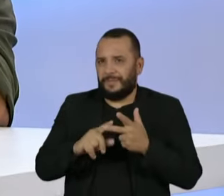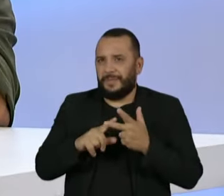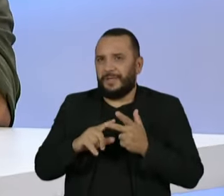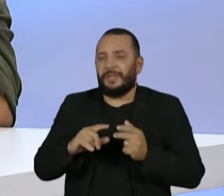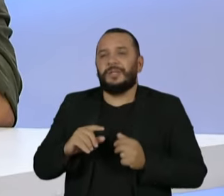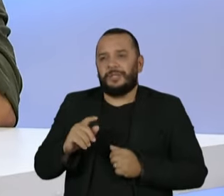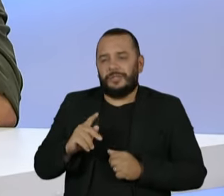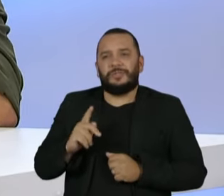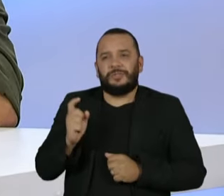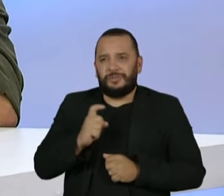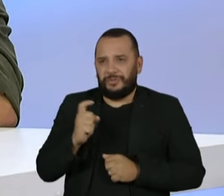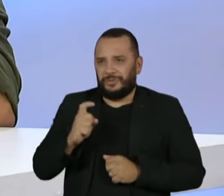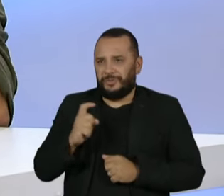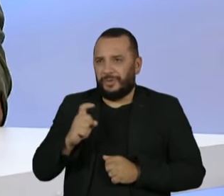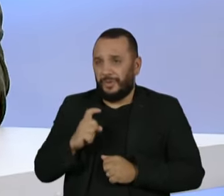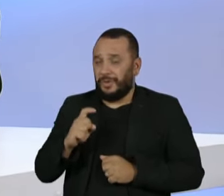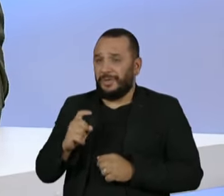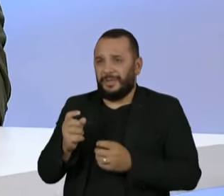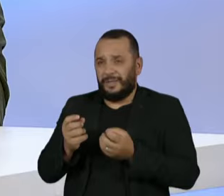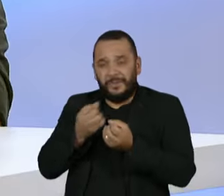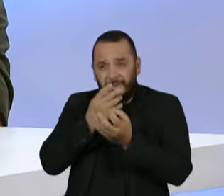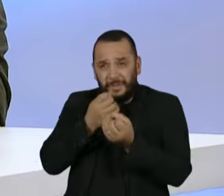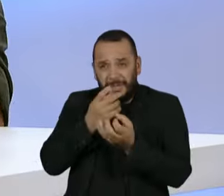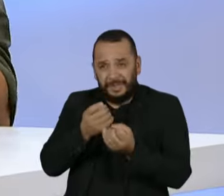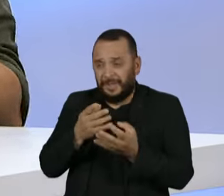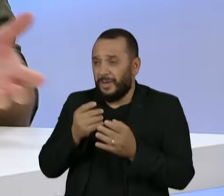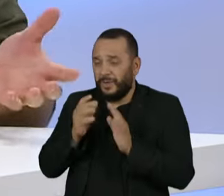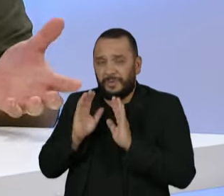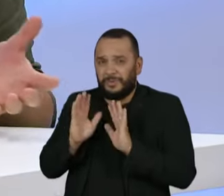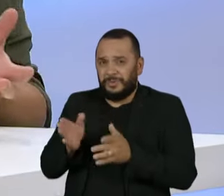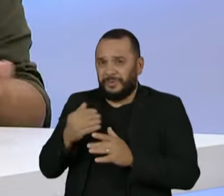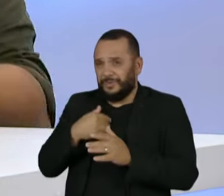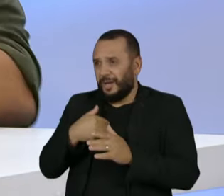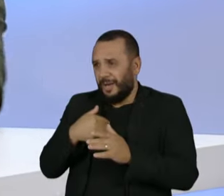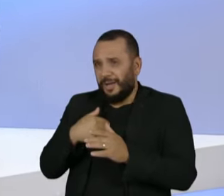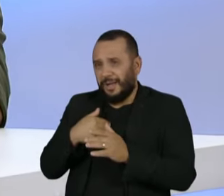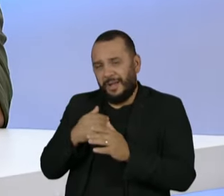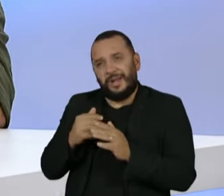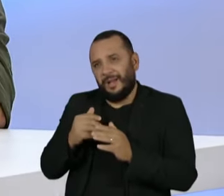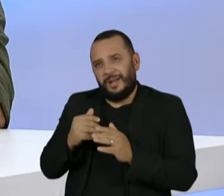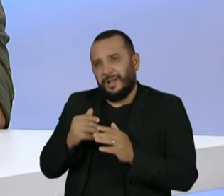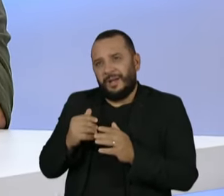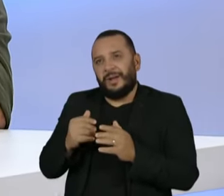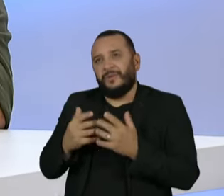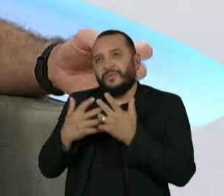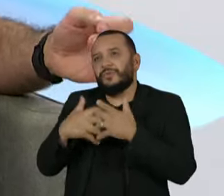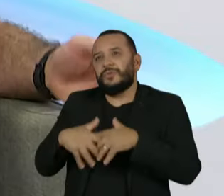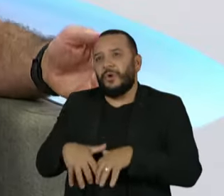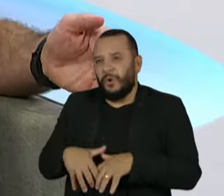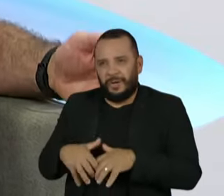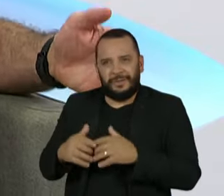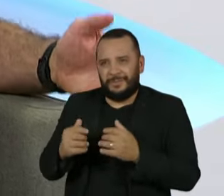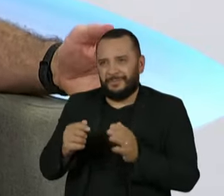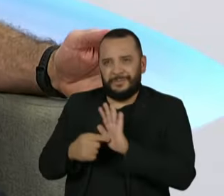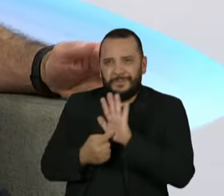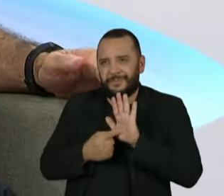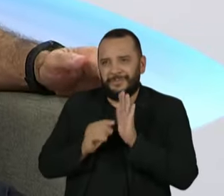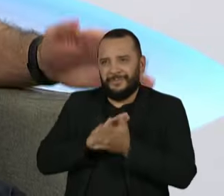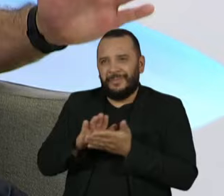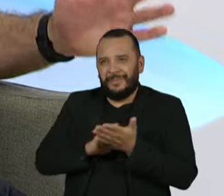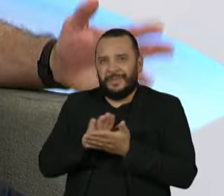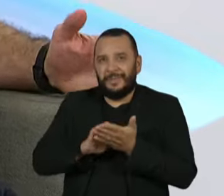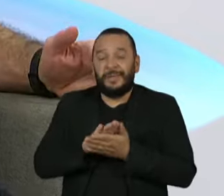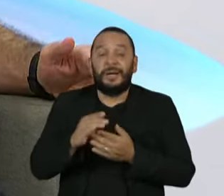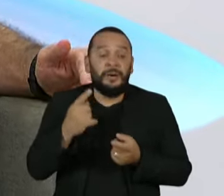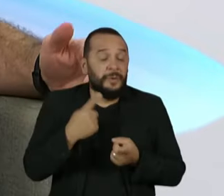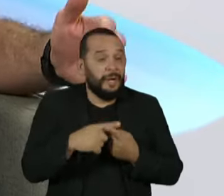fornece para um pouca gente a gente não entende porque elas não falam pra gente como é que funciona né como é que é isso só existe por causa do faroeste